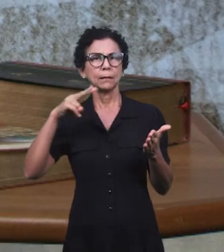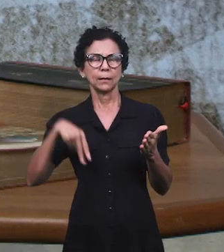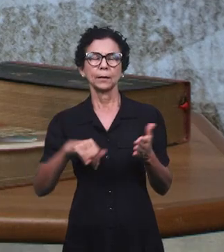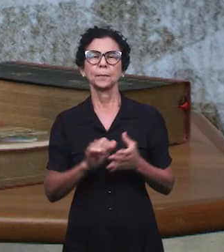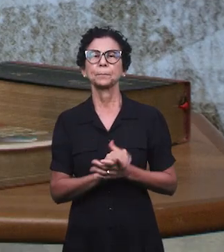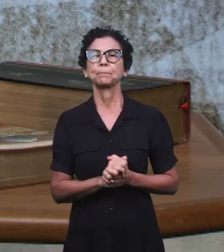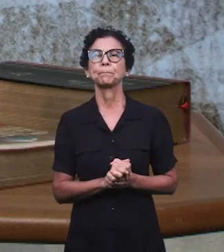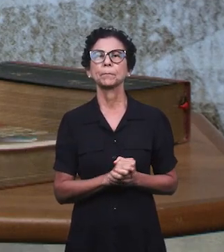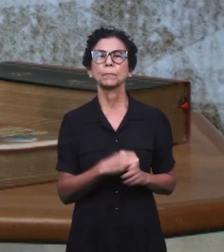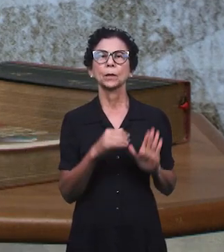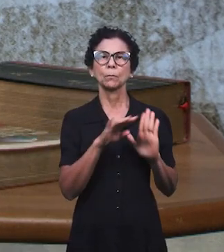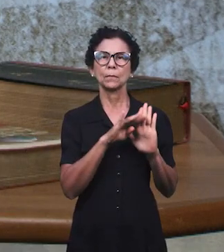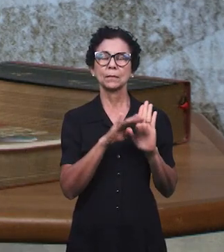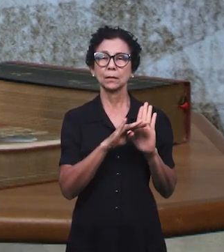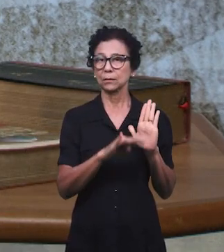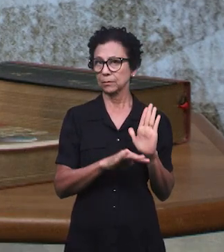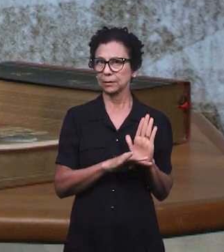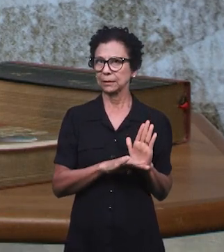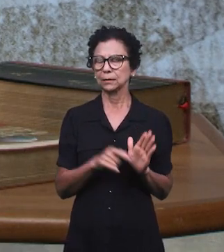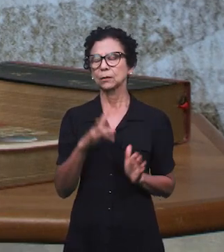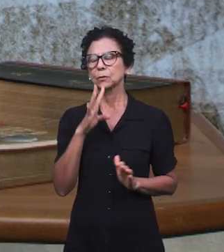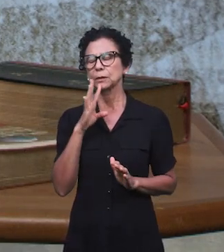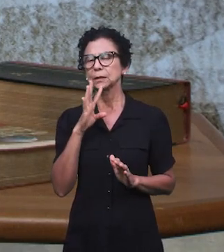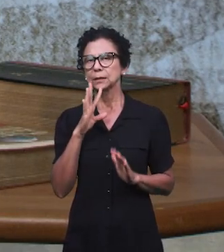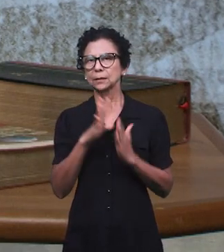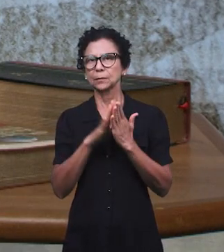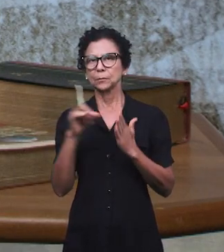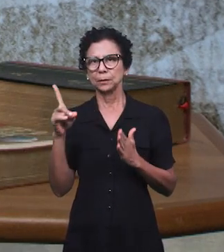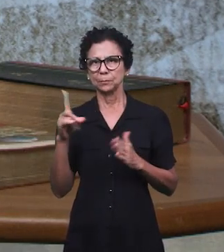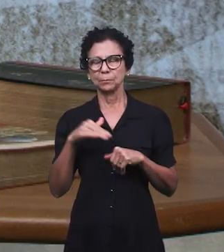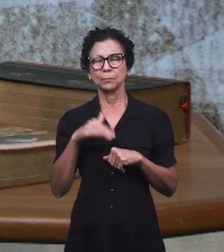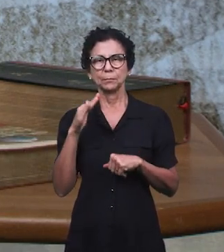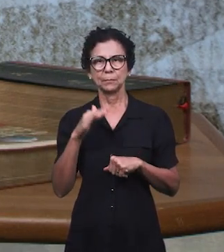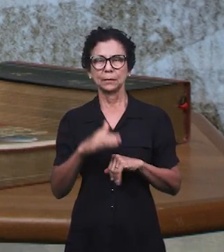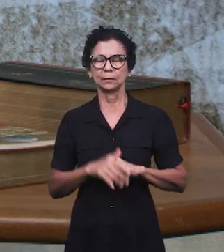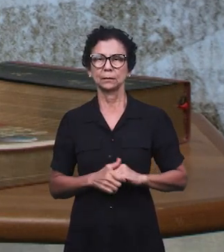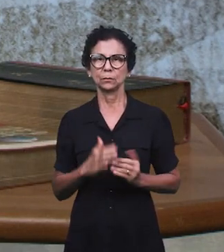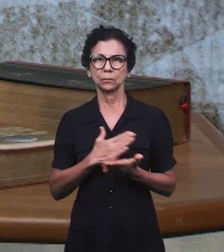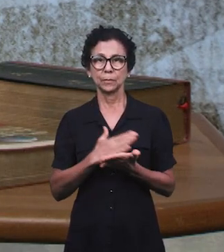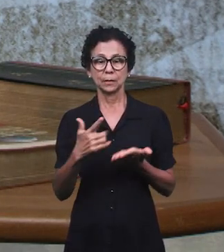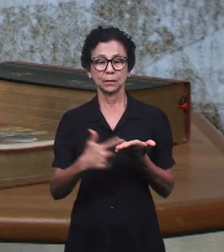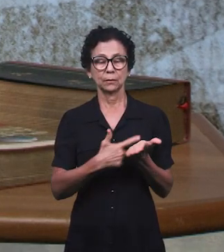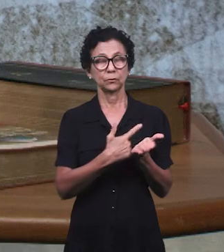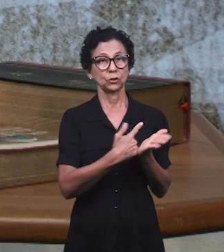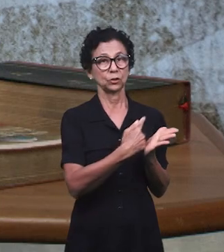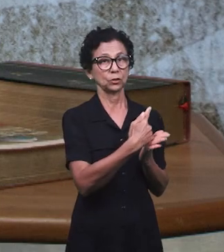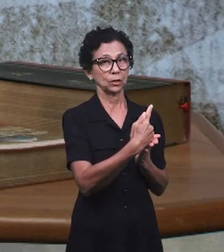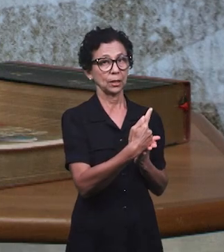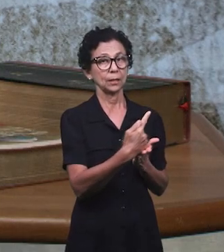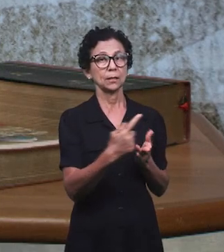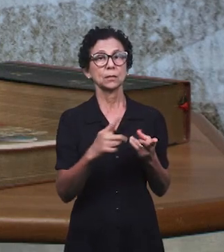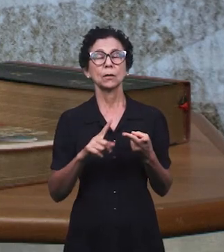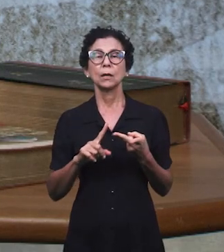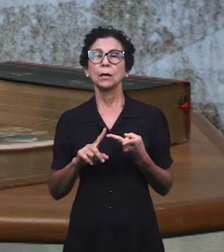sequencial para conhecermos mais da Palavra de Deus. Começamos no livro do Gênesis,